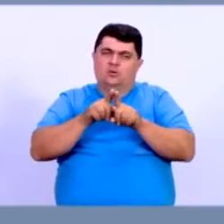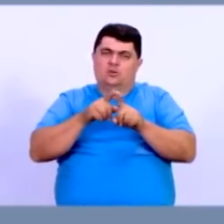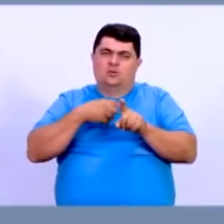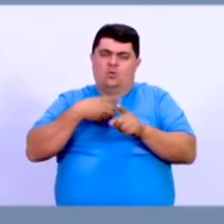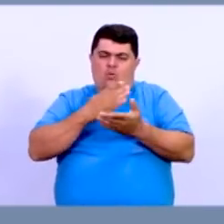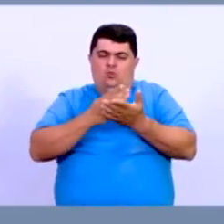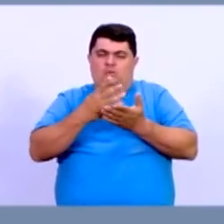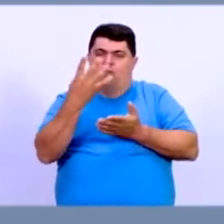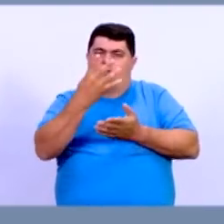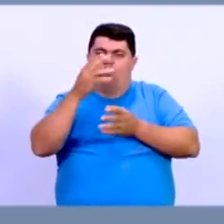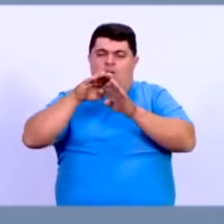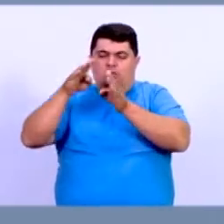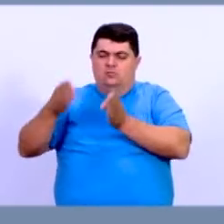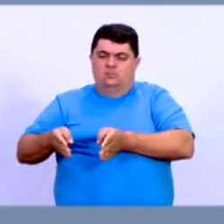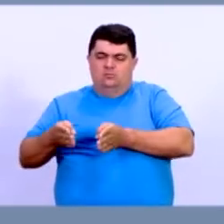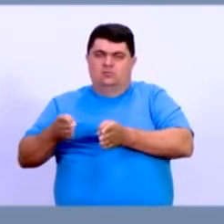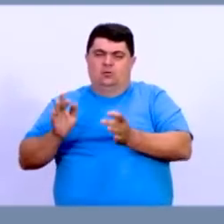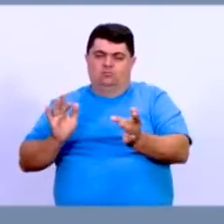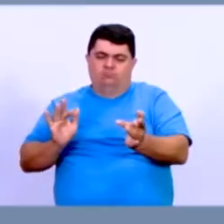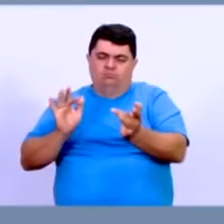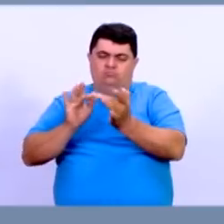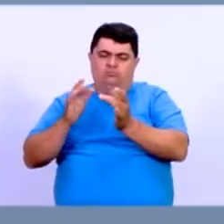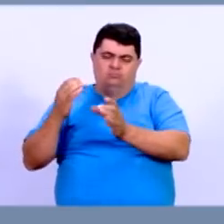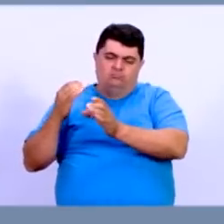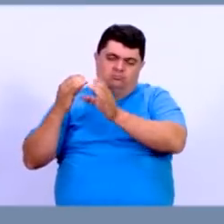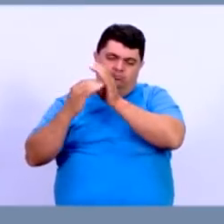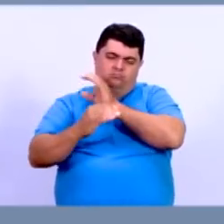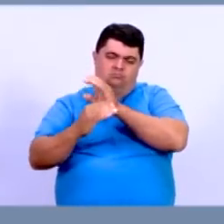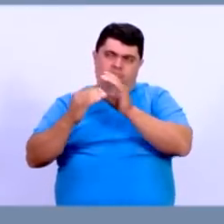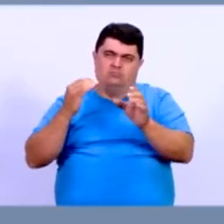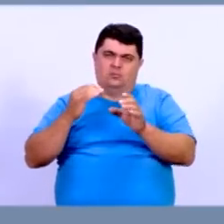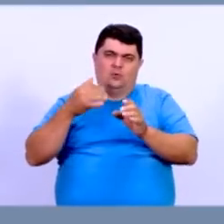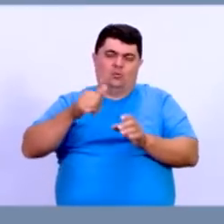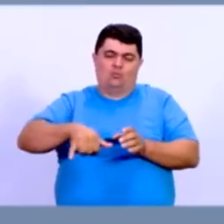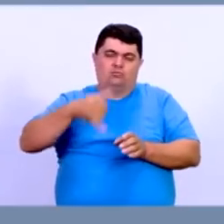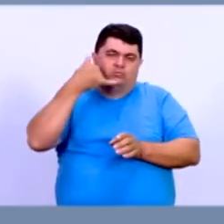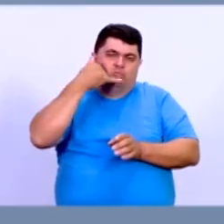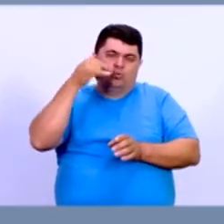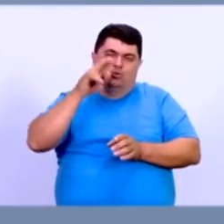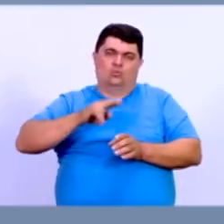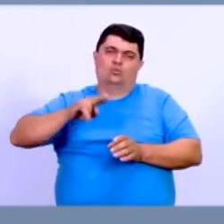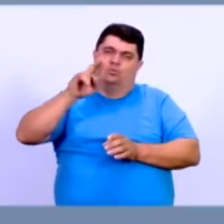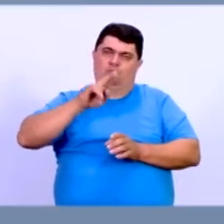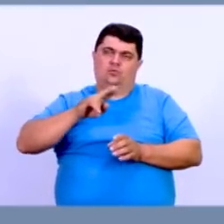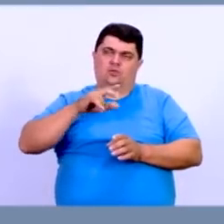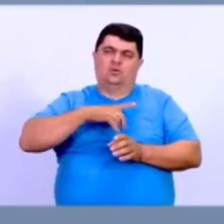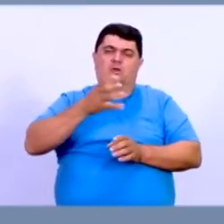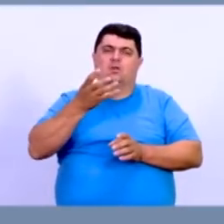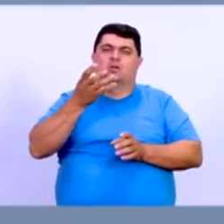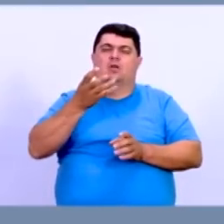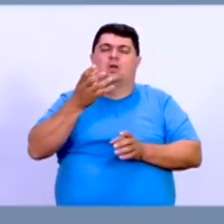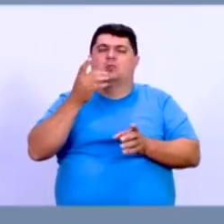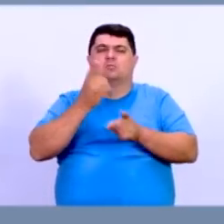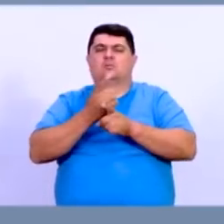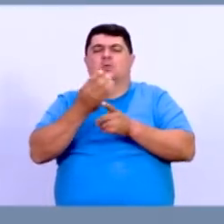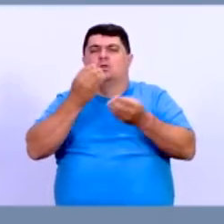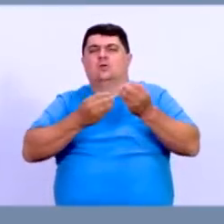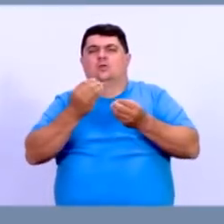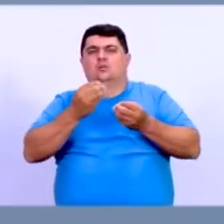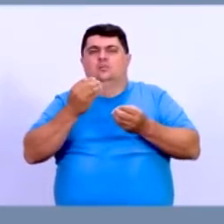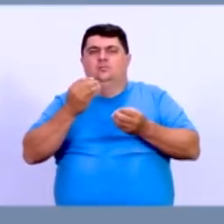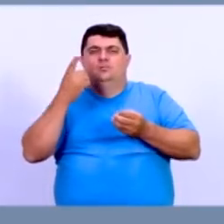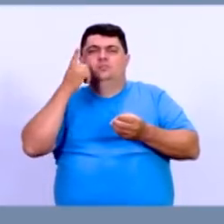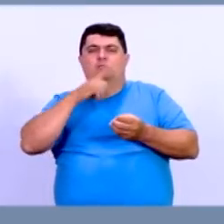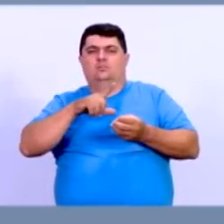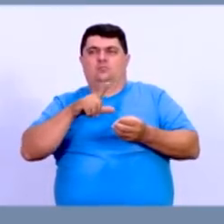4 máquinas, comunicando entre si pela rede telefônica. Eles queriam encontrar uma forma para acessar